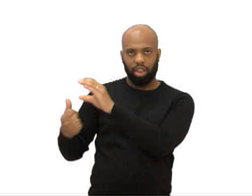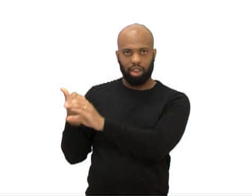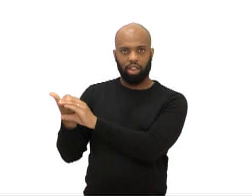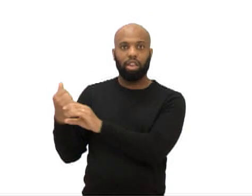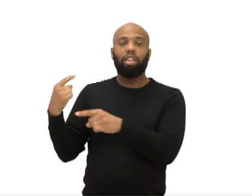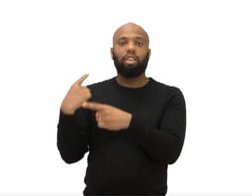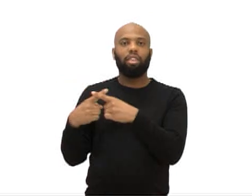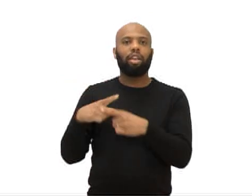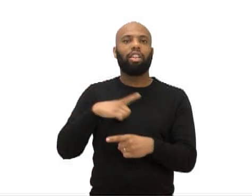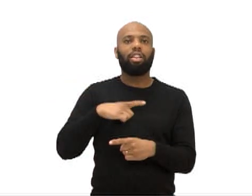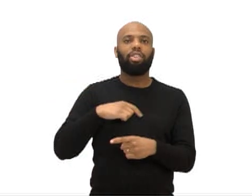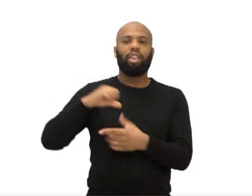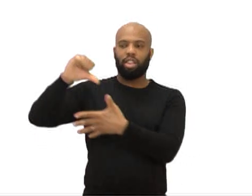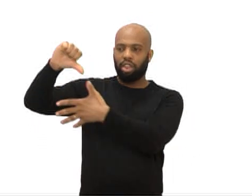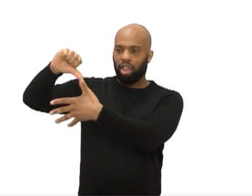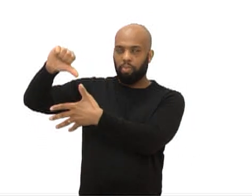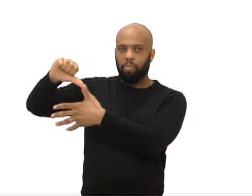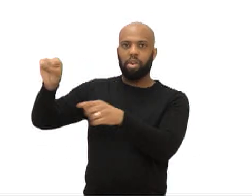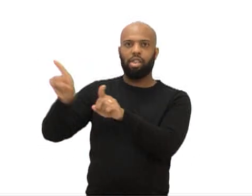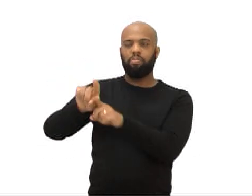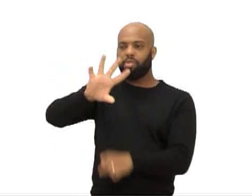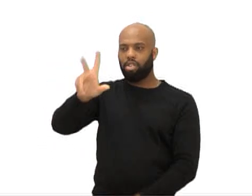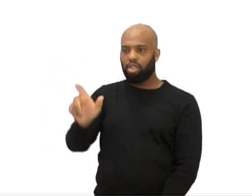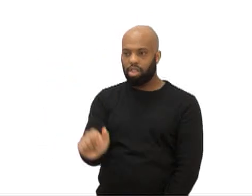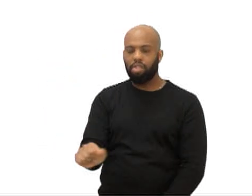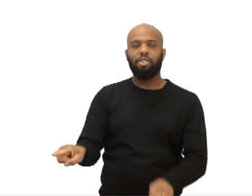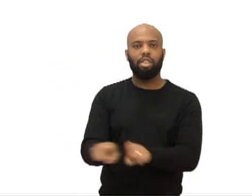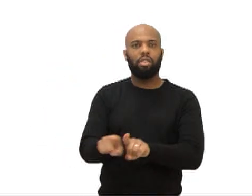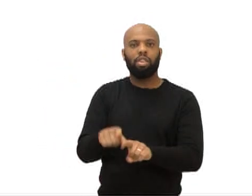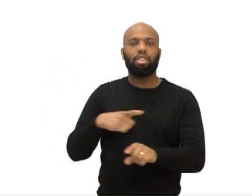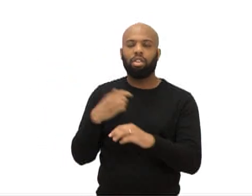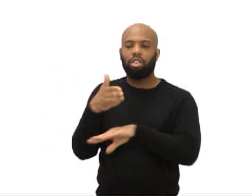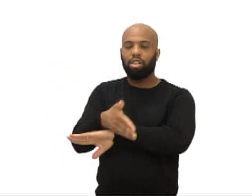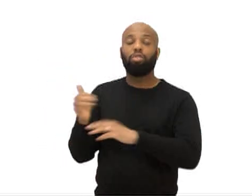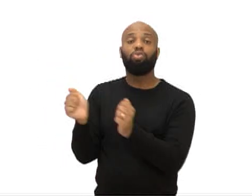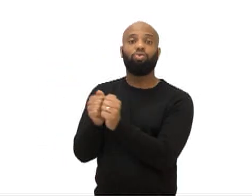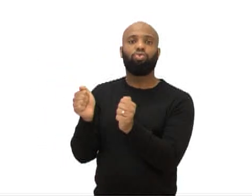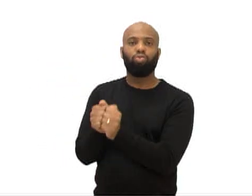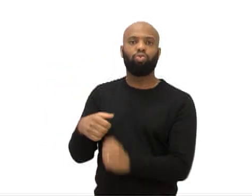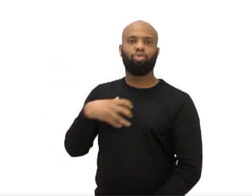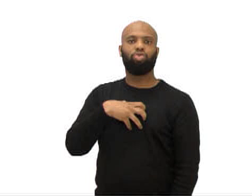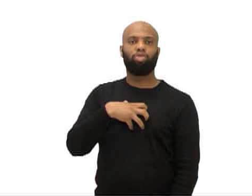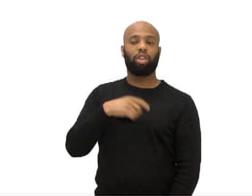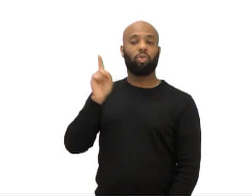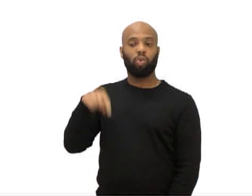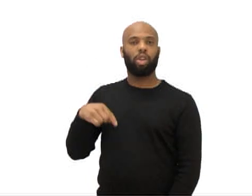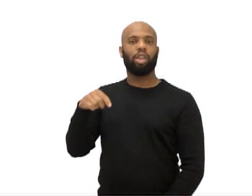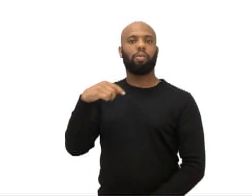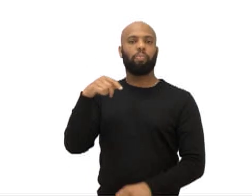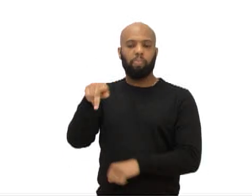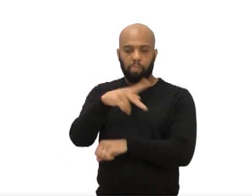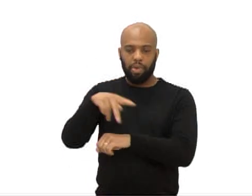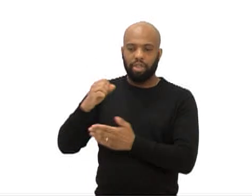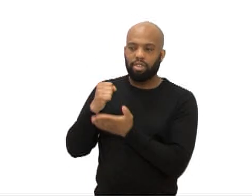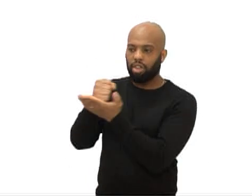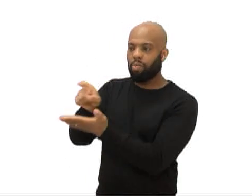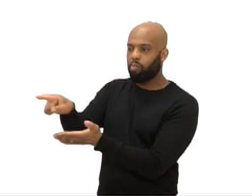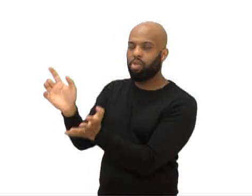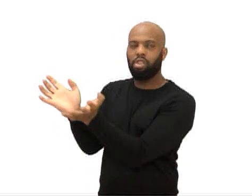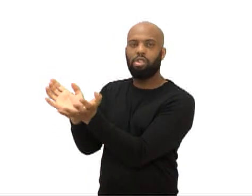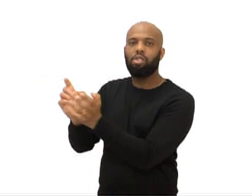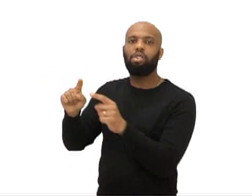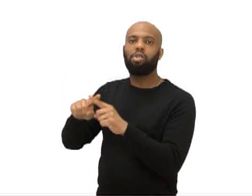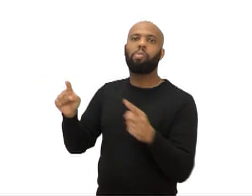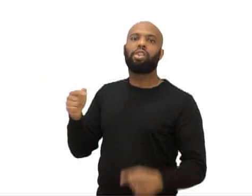América do Sul, a África, eles entram nesse patamar dos países que apoiavam o bloco capitalista, mas